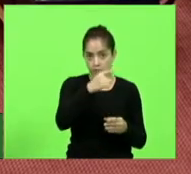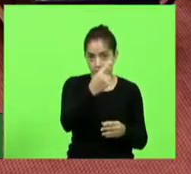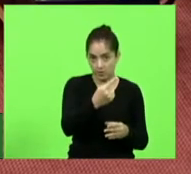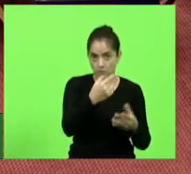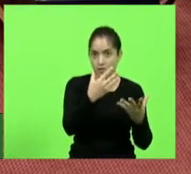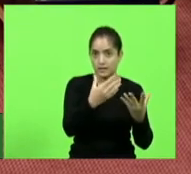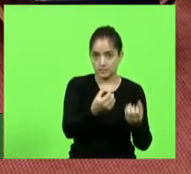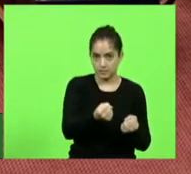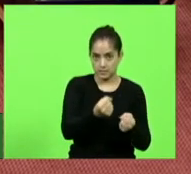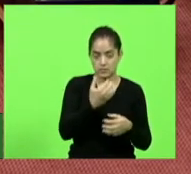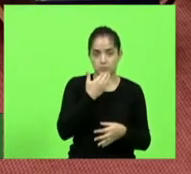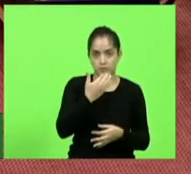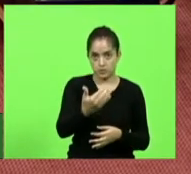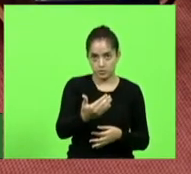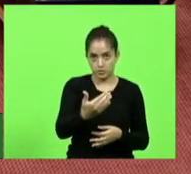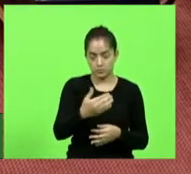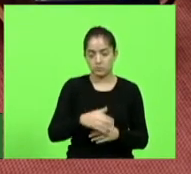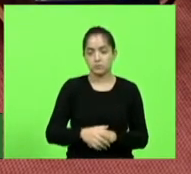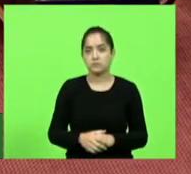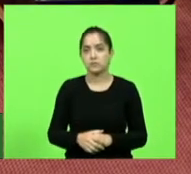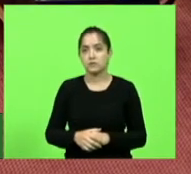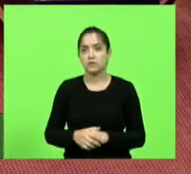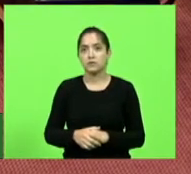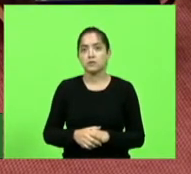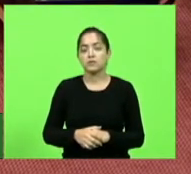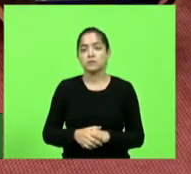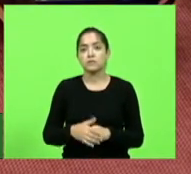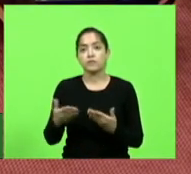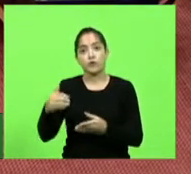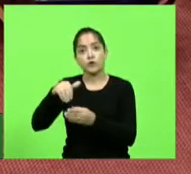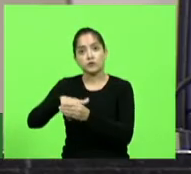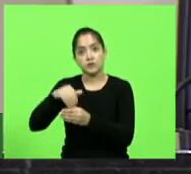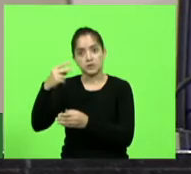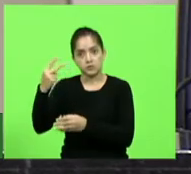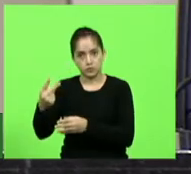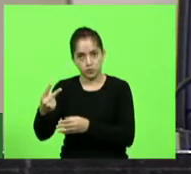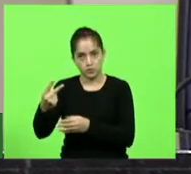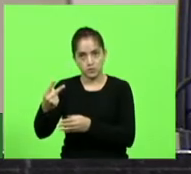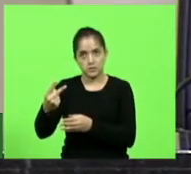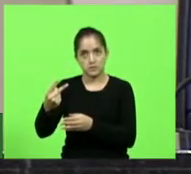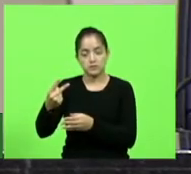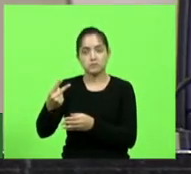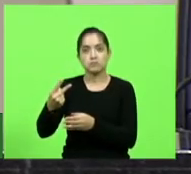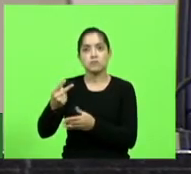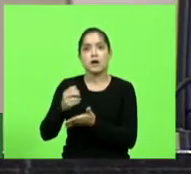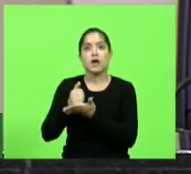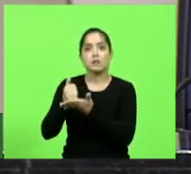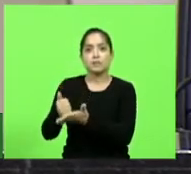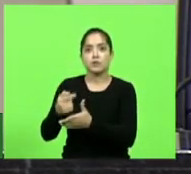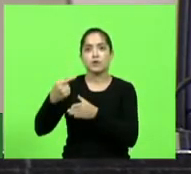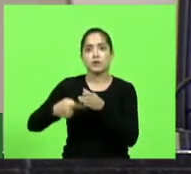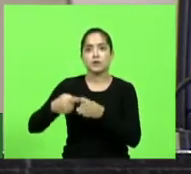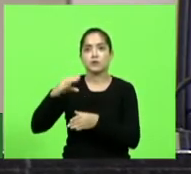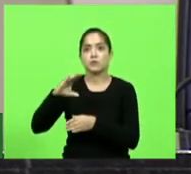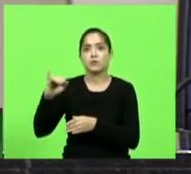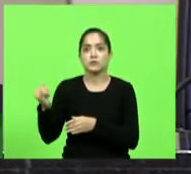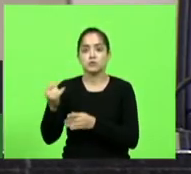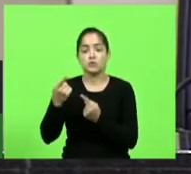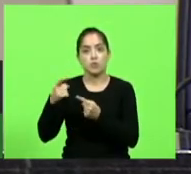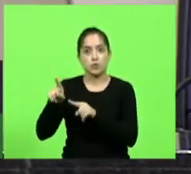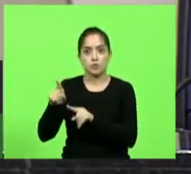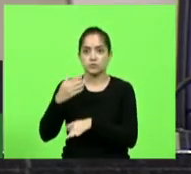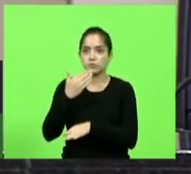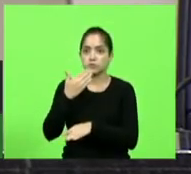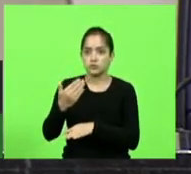favor do requerimento do deputado Gessé Lopes. Quem vota 2, vota a favor da Comissão de Constituição e Justiça e contra o requerimento do